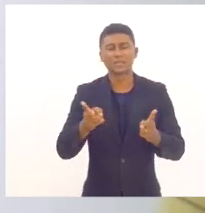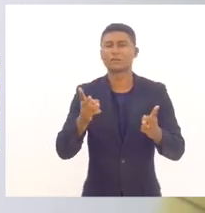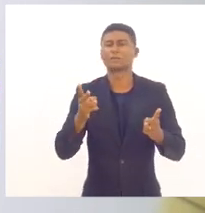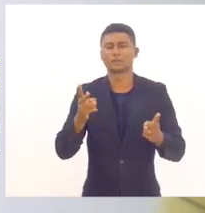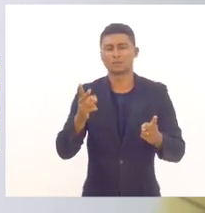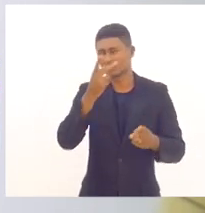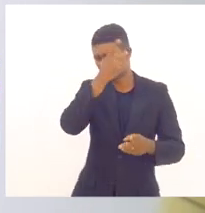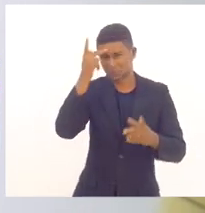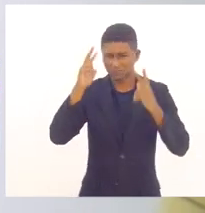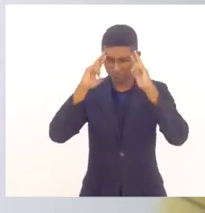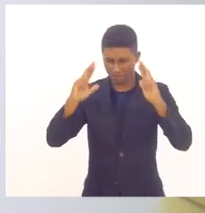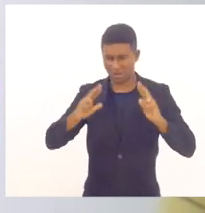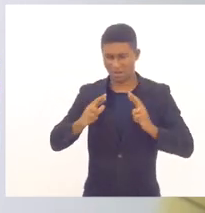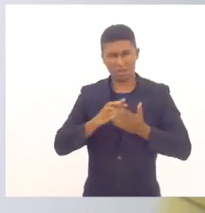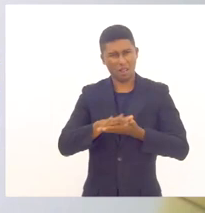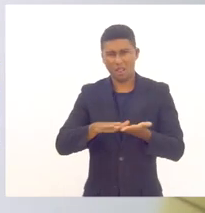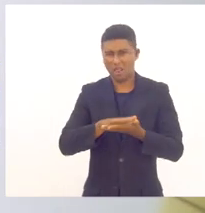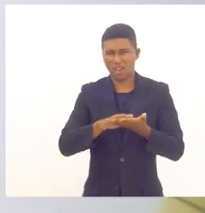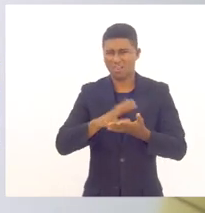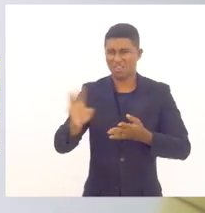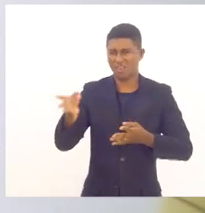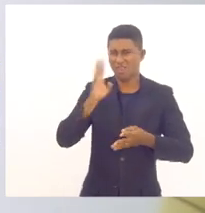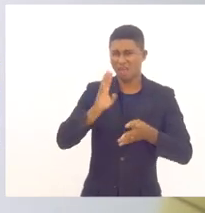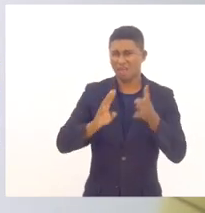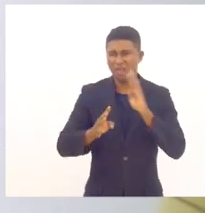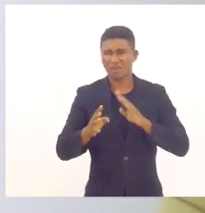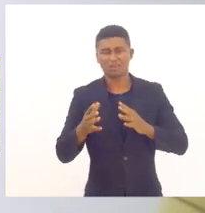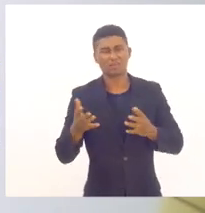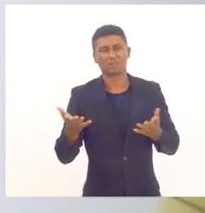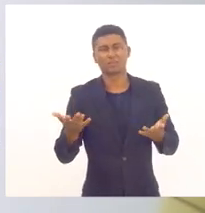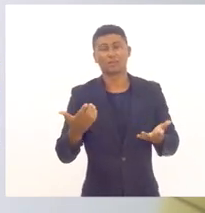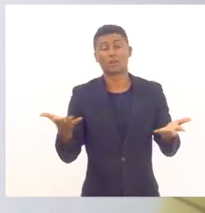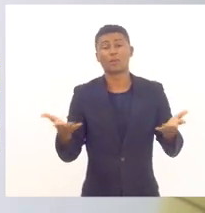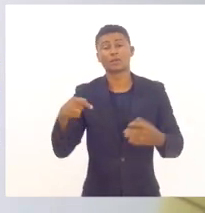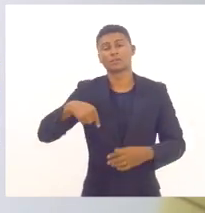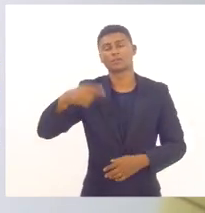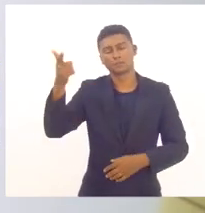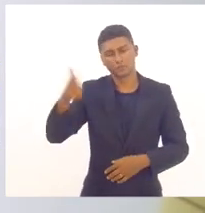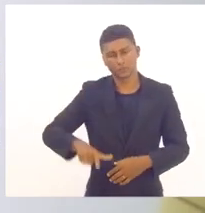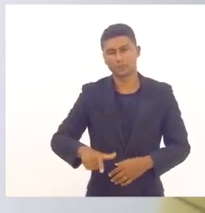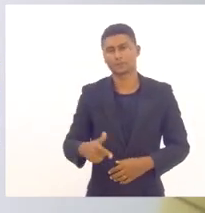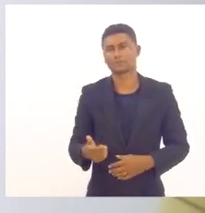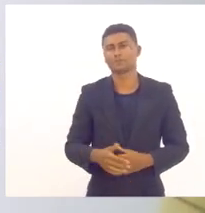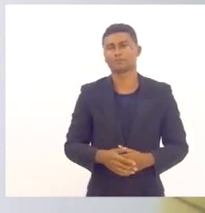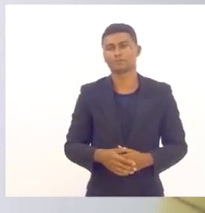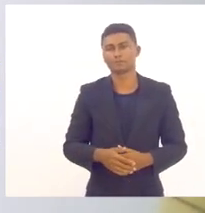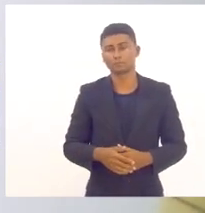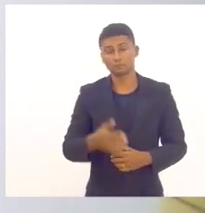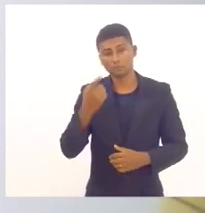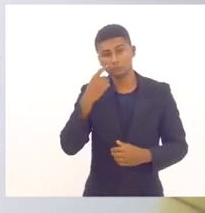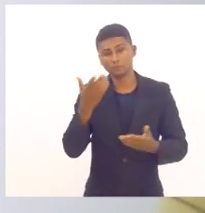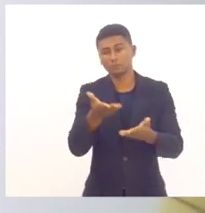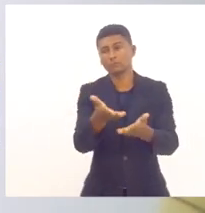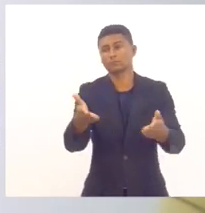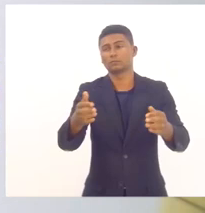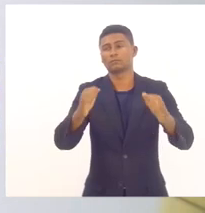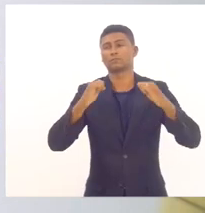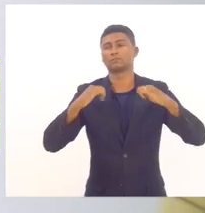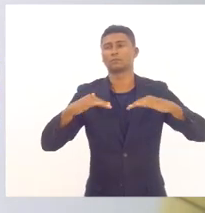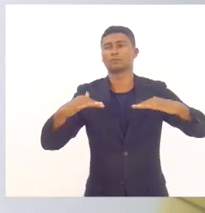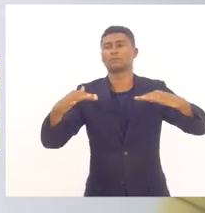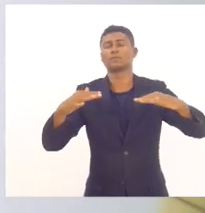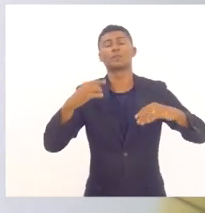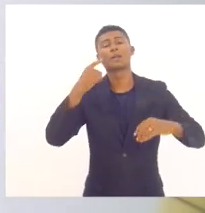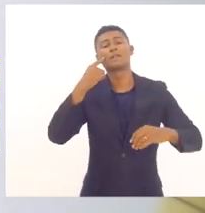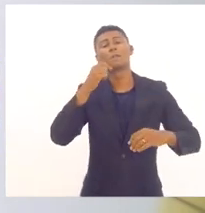inteiro. Aqui eu fui mais uma vez. É só a gente olhar para a plateia e ver quantas mulheres tem aqui.